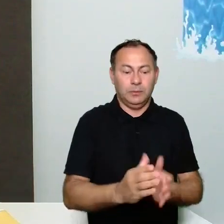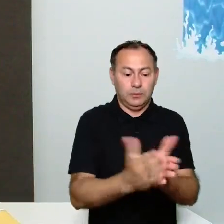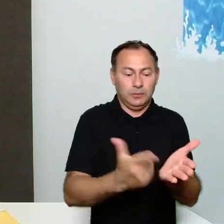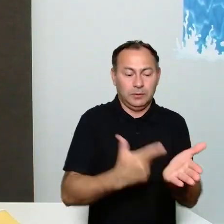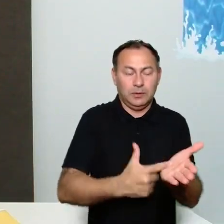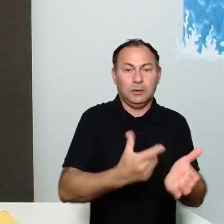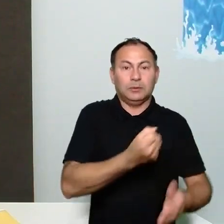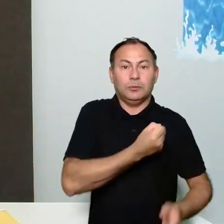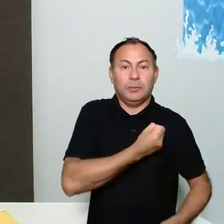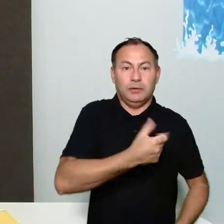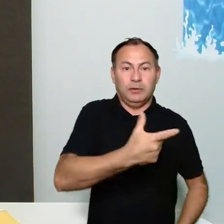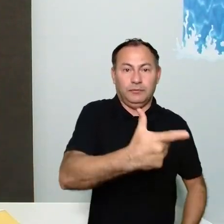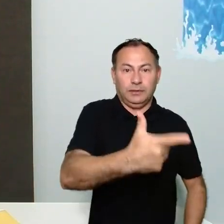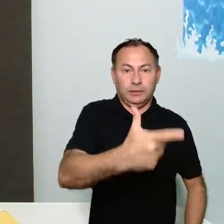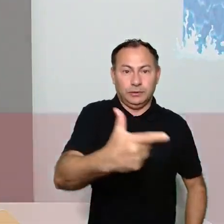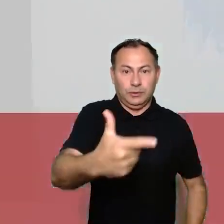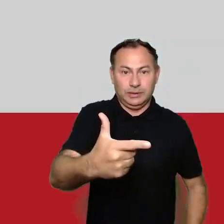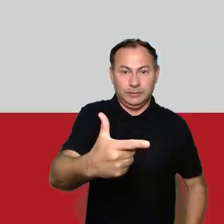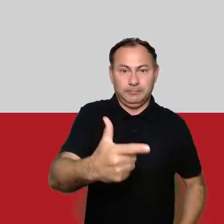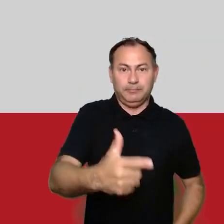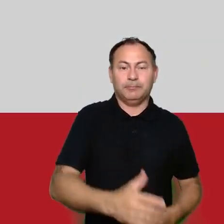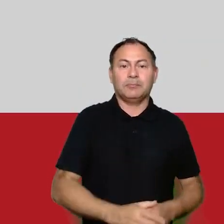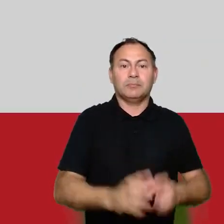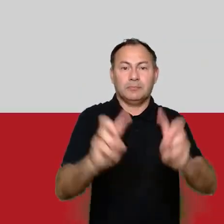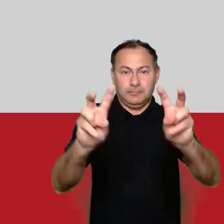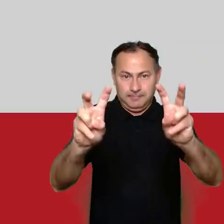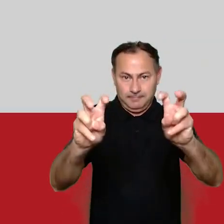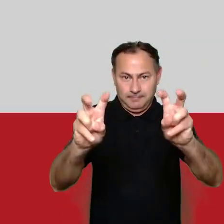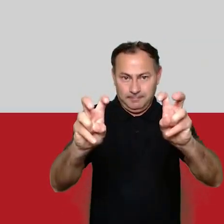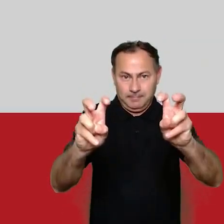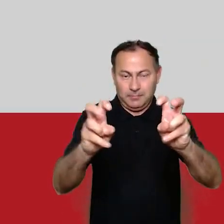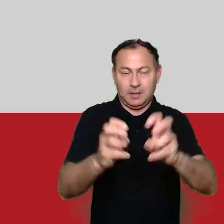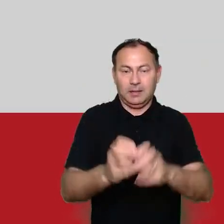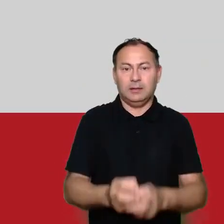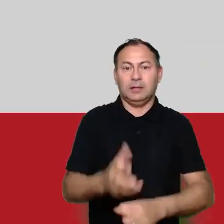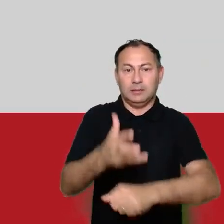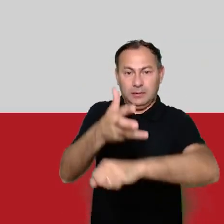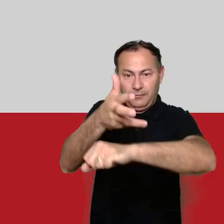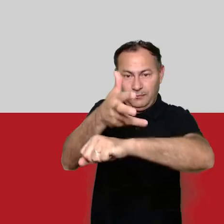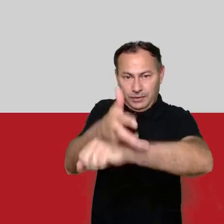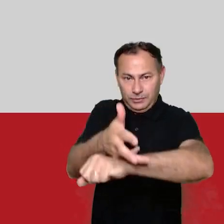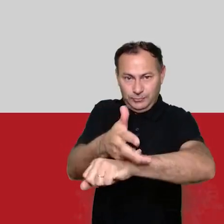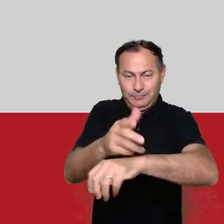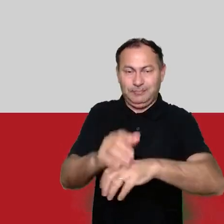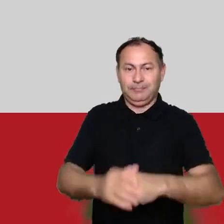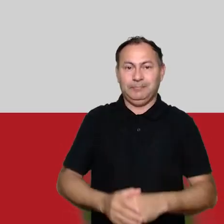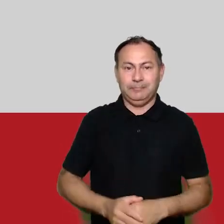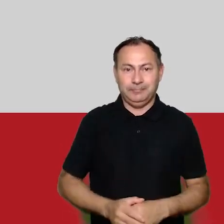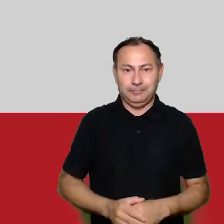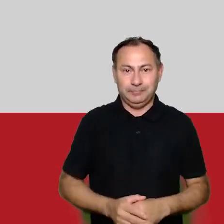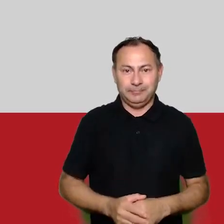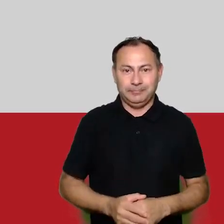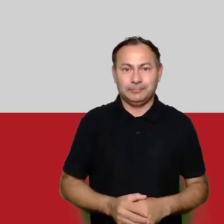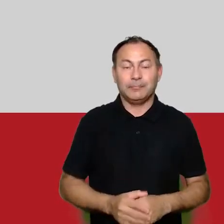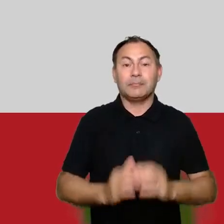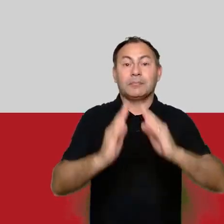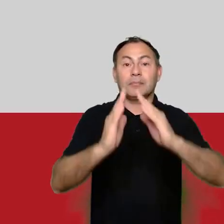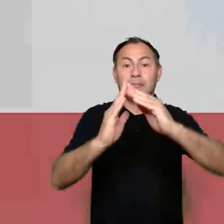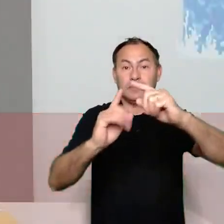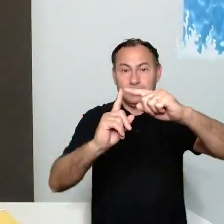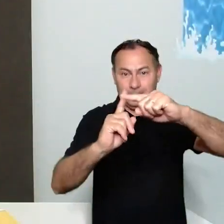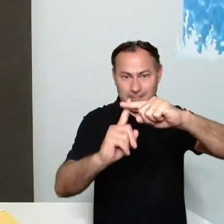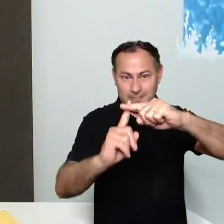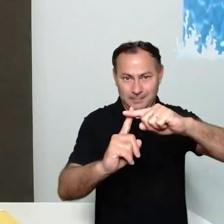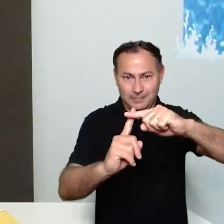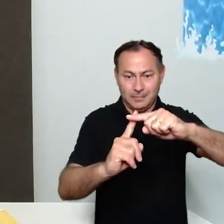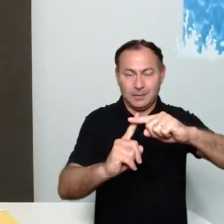do caderno número 22, é o tema deste vídeo. A